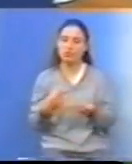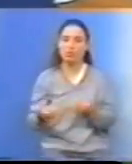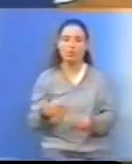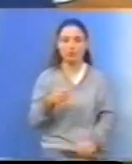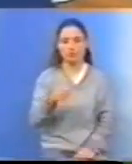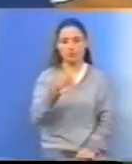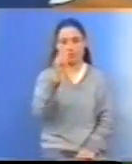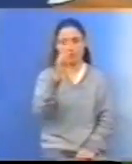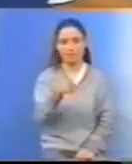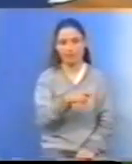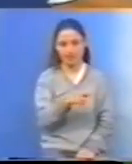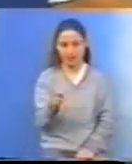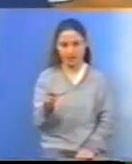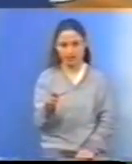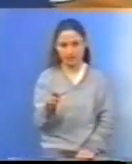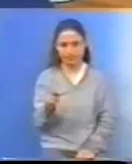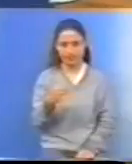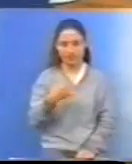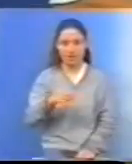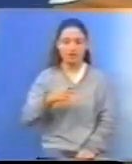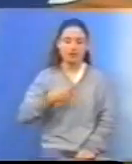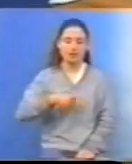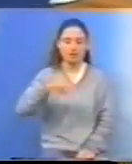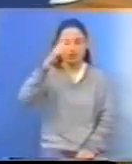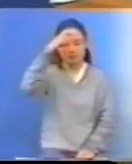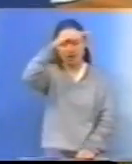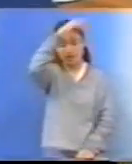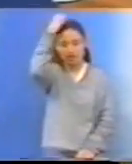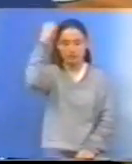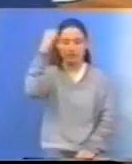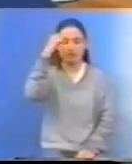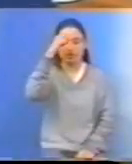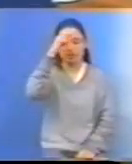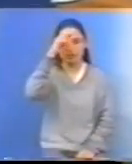ligada, ligadíssima, e os meus filhos podem dizer isso bem.